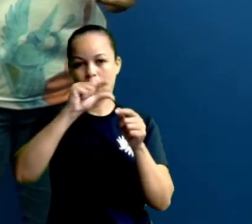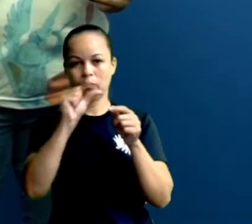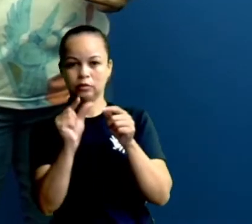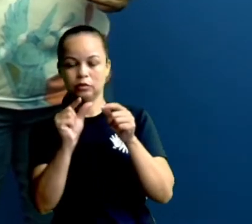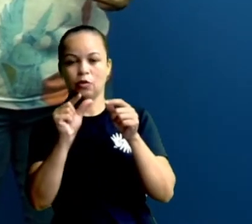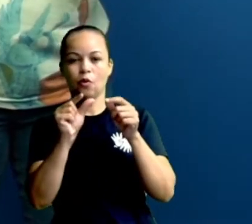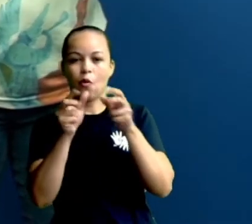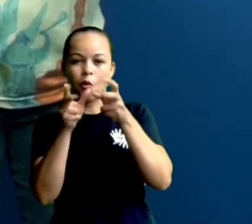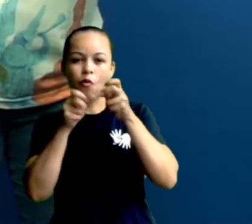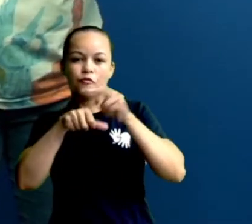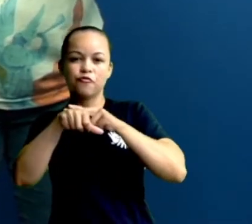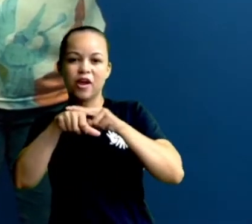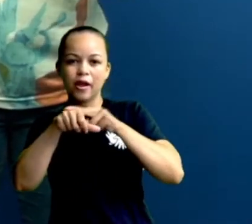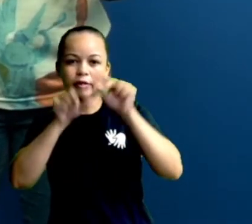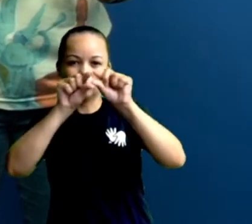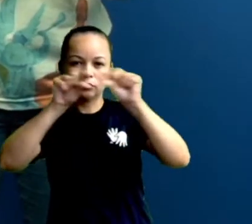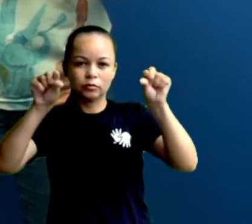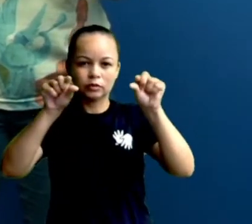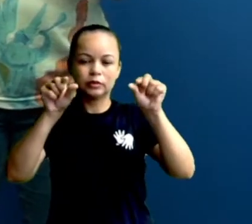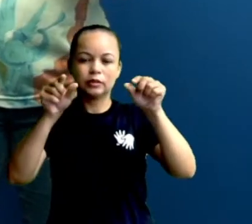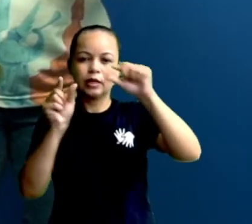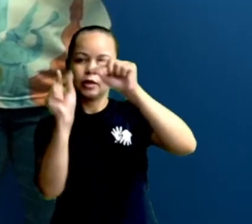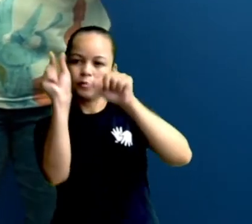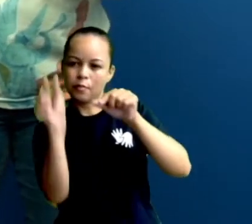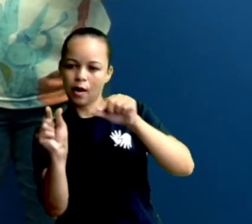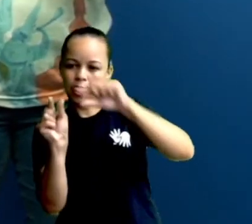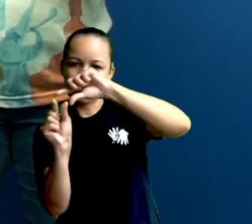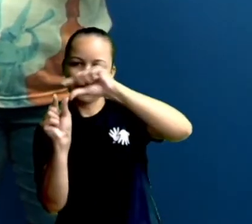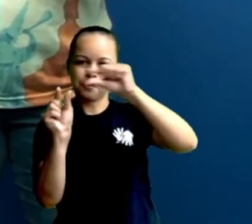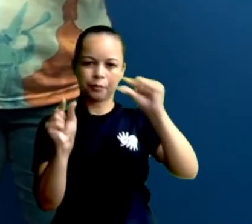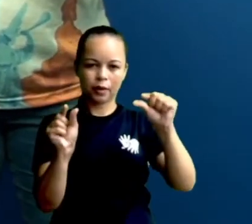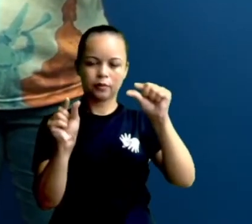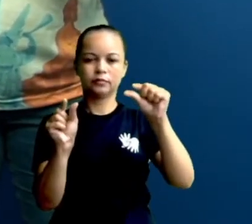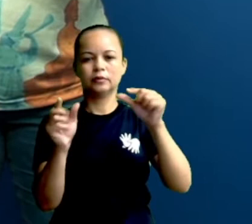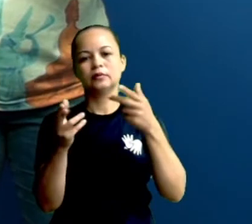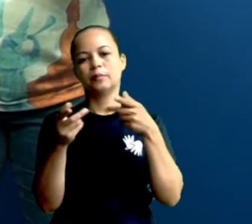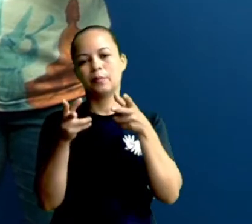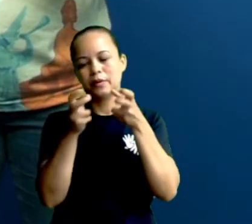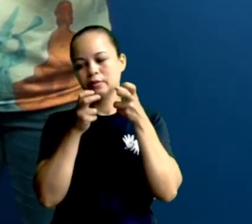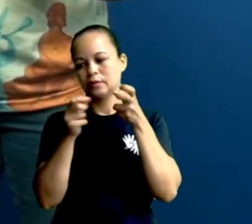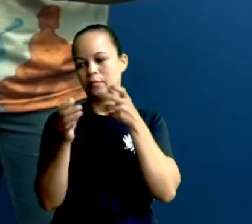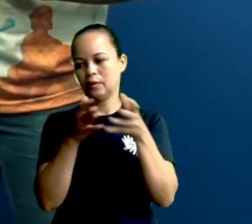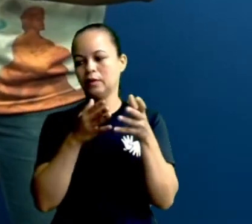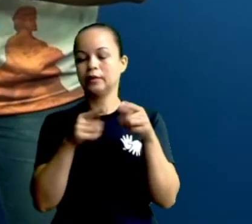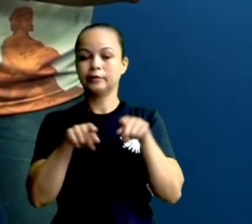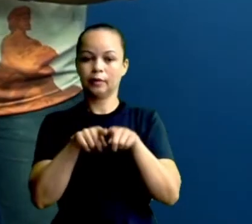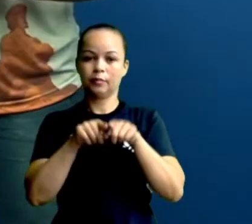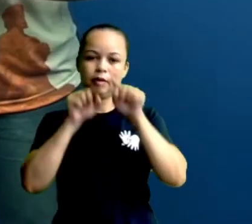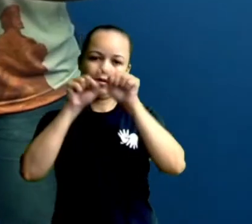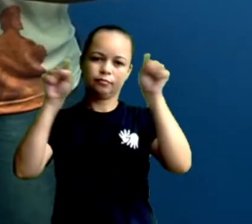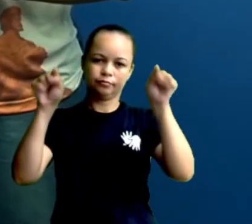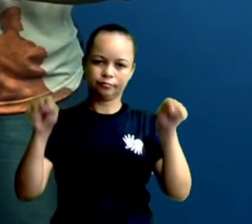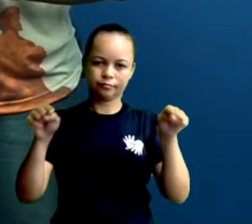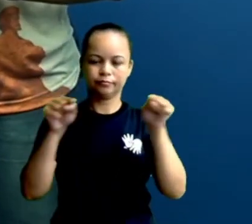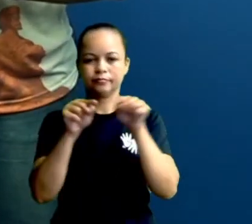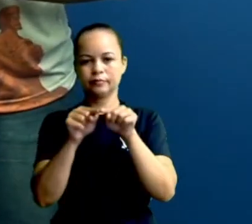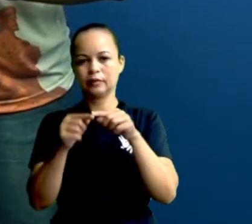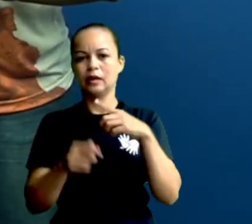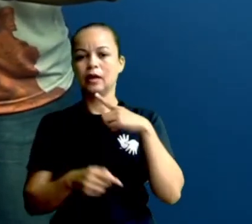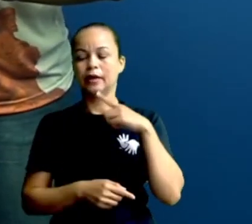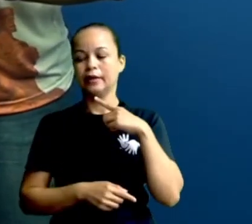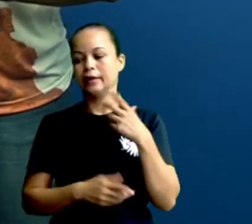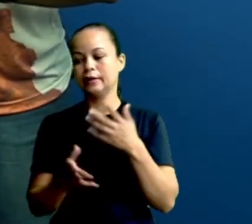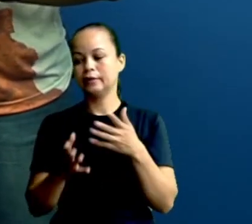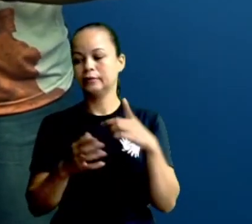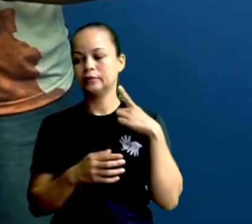a gente vai perceber o quê? Que também é um retângulo. Ah, mas nessa posição também eu consigo perceber, professora, que é um retângulo, porque ele tem, ó,